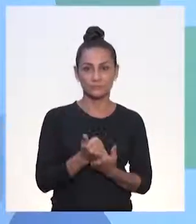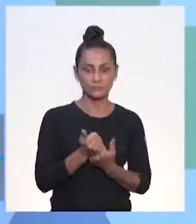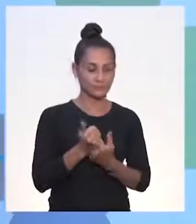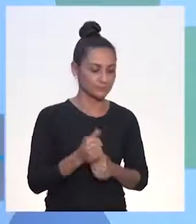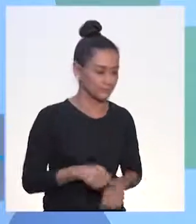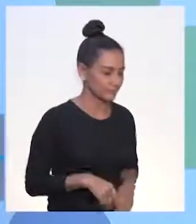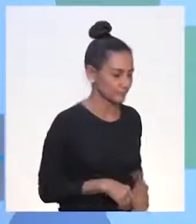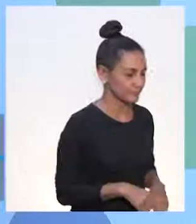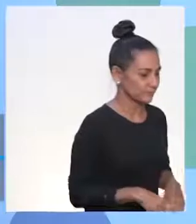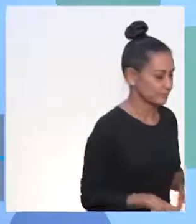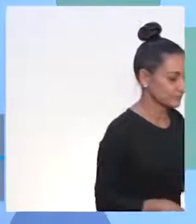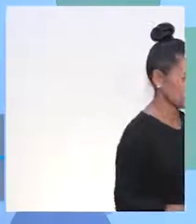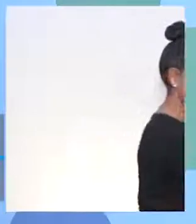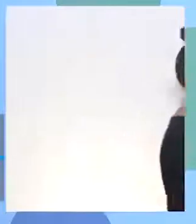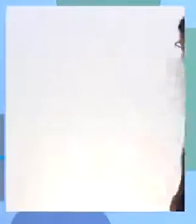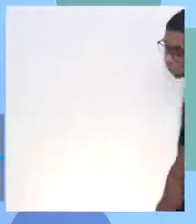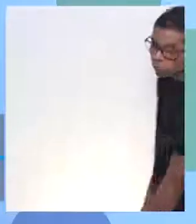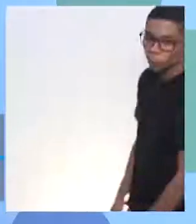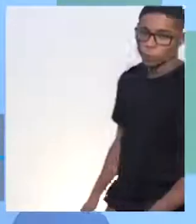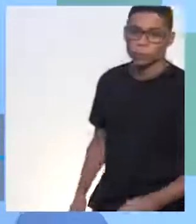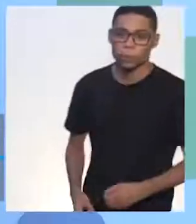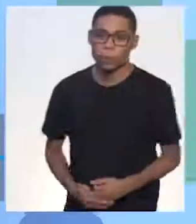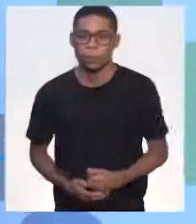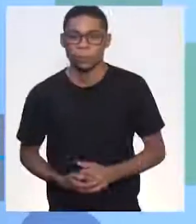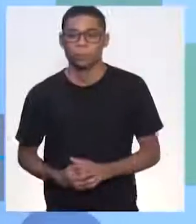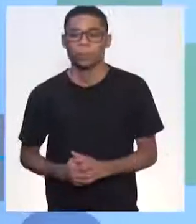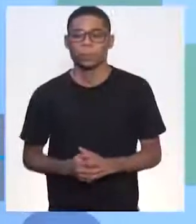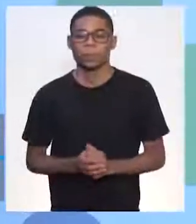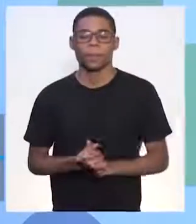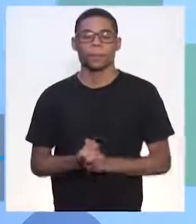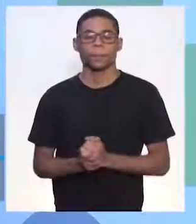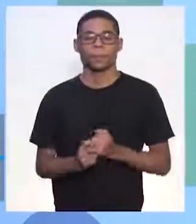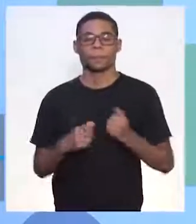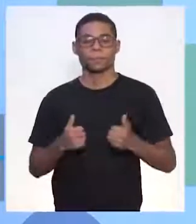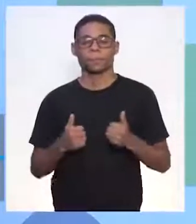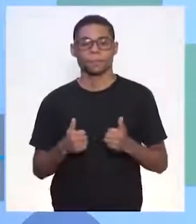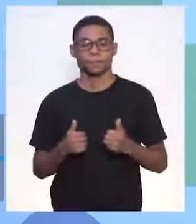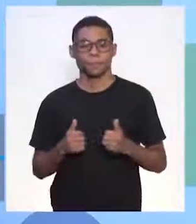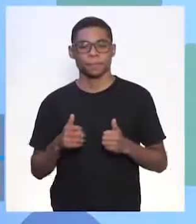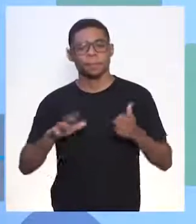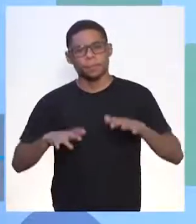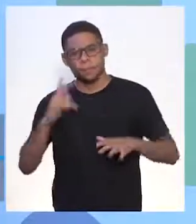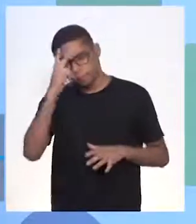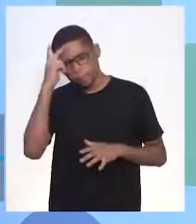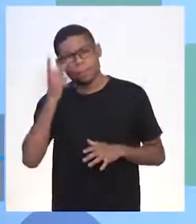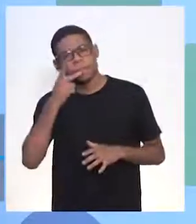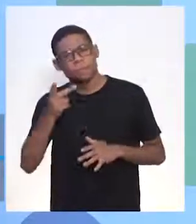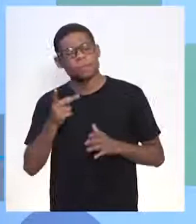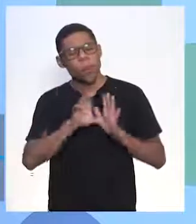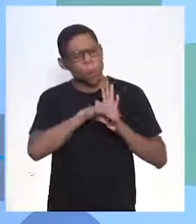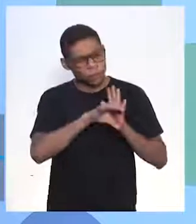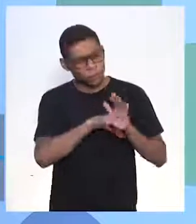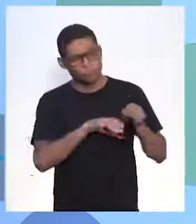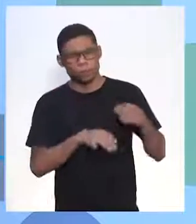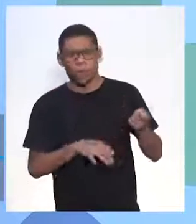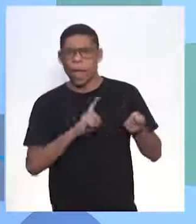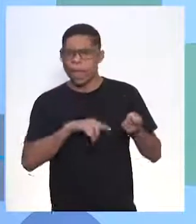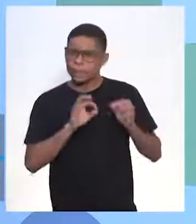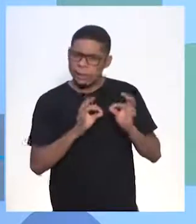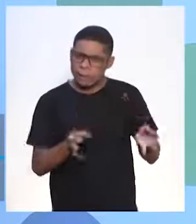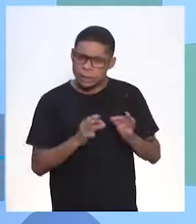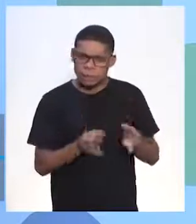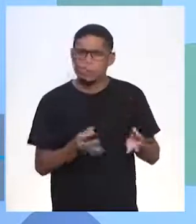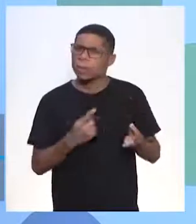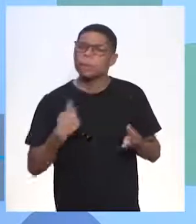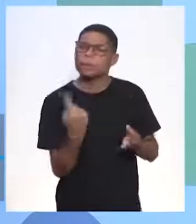resultado tranquilo. E aí, às vezes, o pessoal me perguntou, mas, professor, se é um conceito tão simples assim, por que que a gente tem que desenvolver todo... Porque,